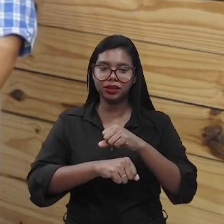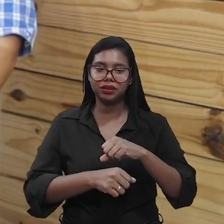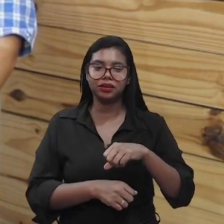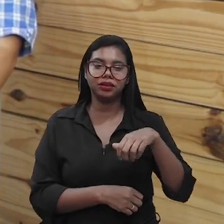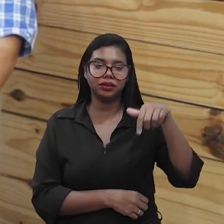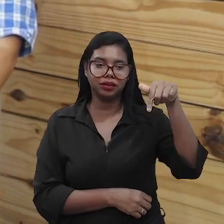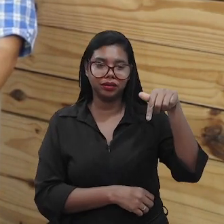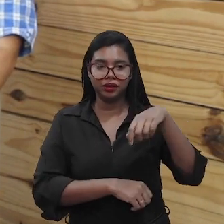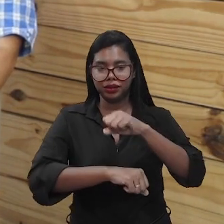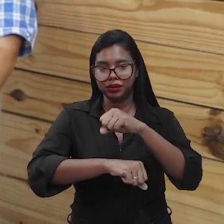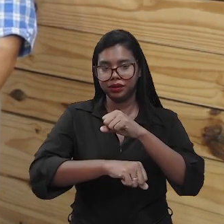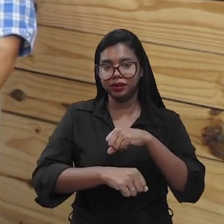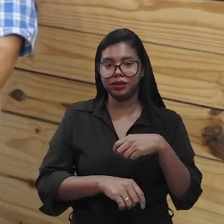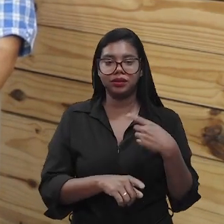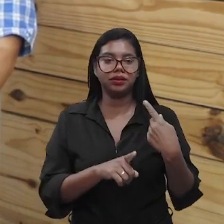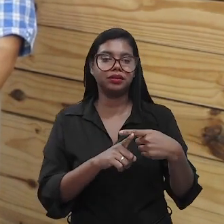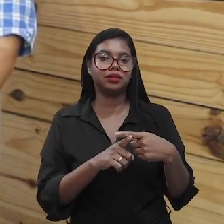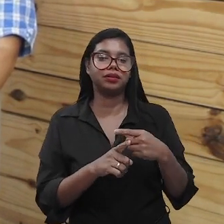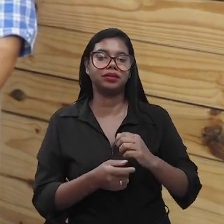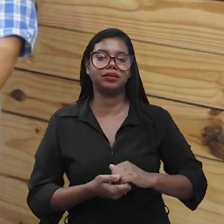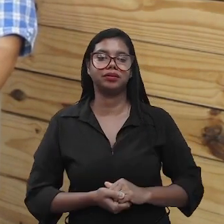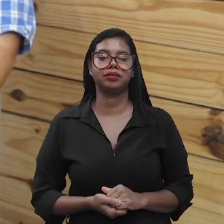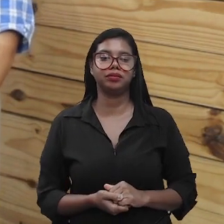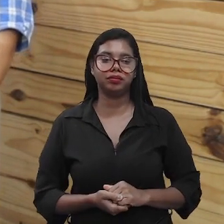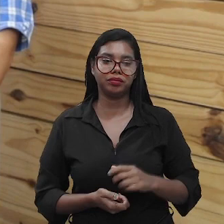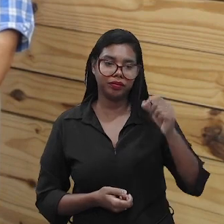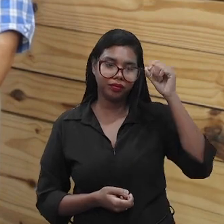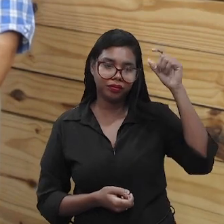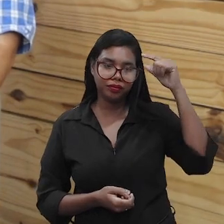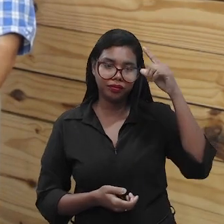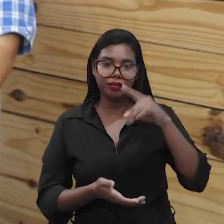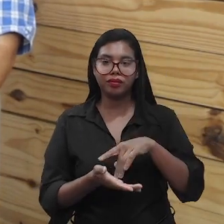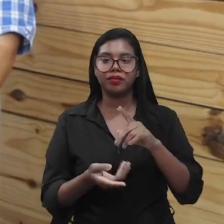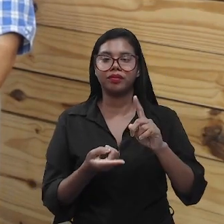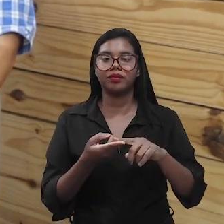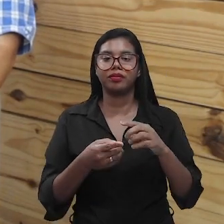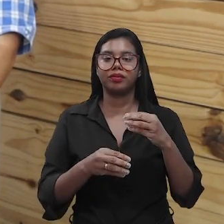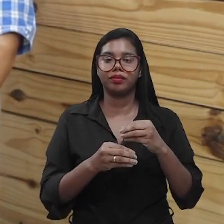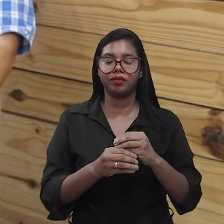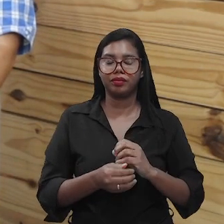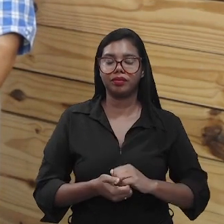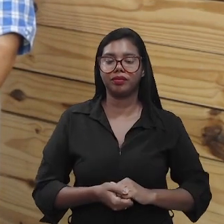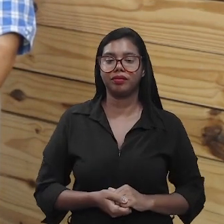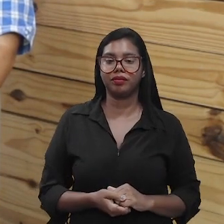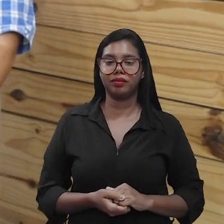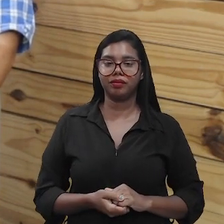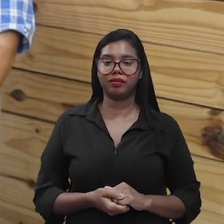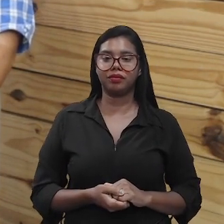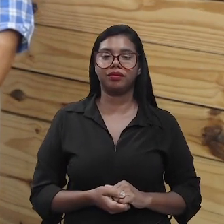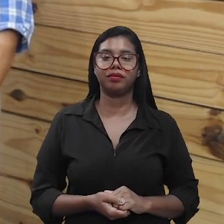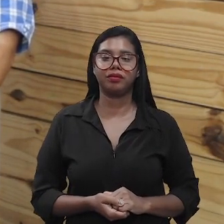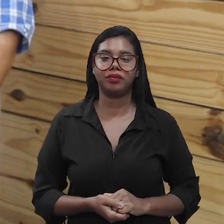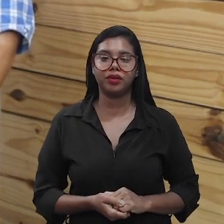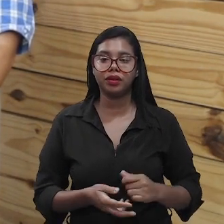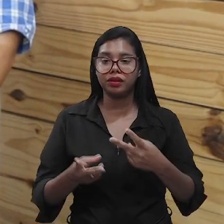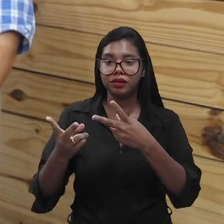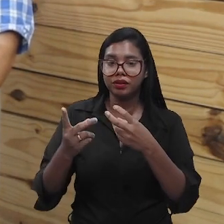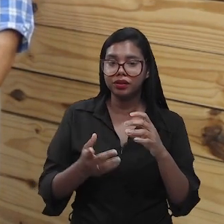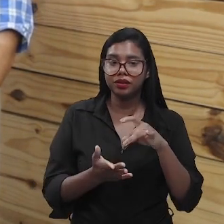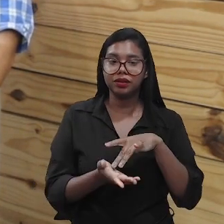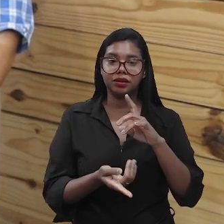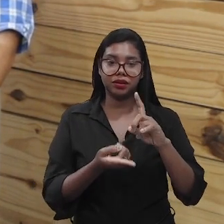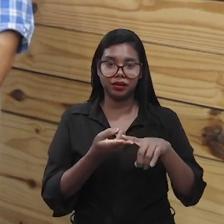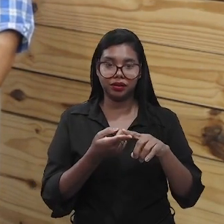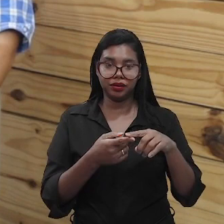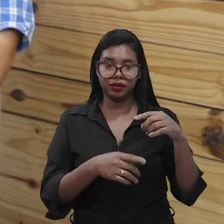quê? Porque a ideia é fazer um gancho para que a pessoa não abandone. Por quê? Porque quando o Instagram percebe que o vídeo tem um baixo engajamento, ele